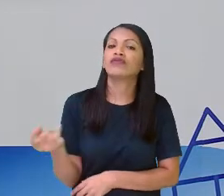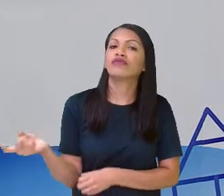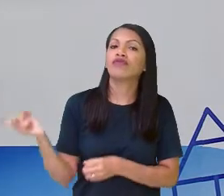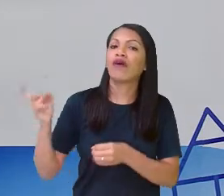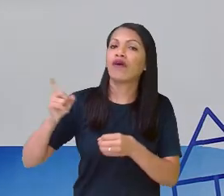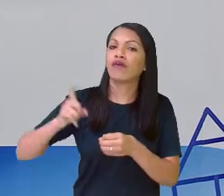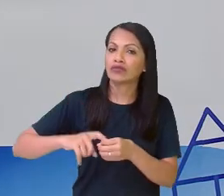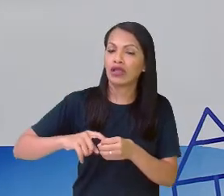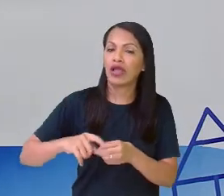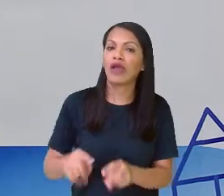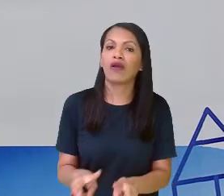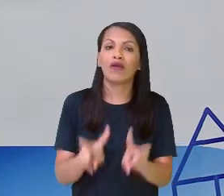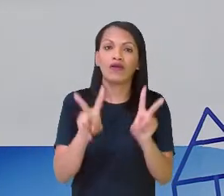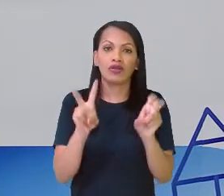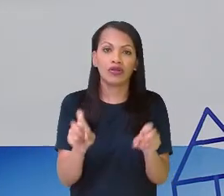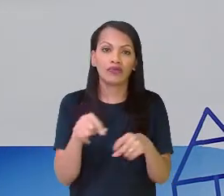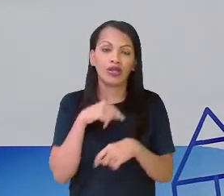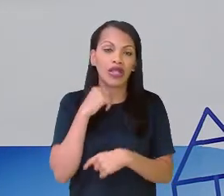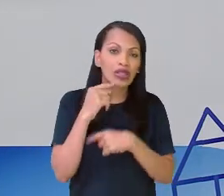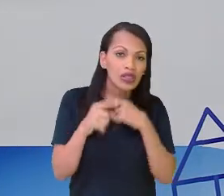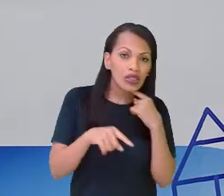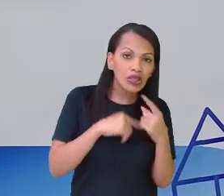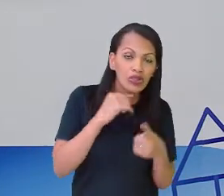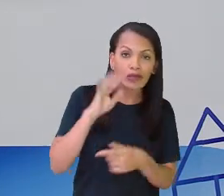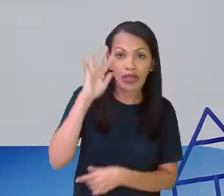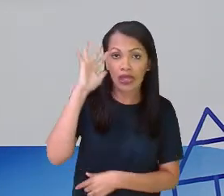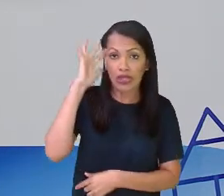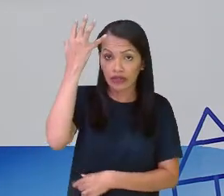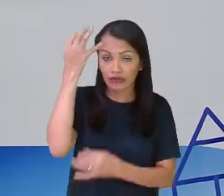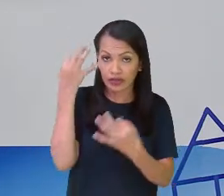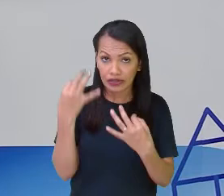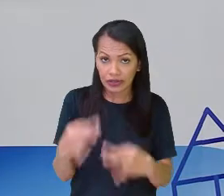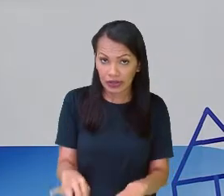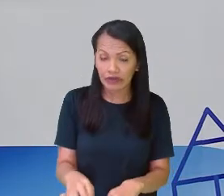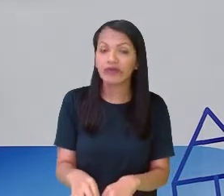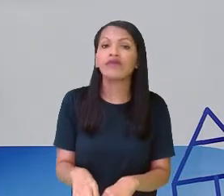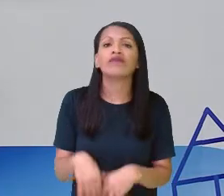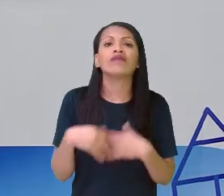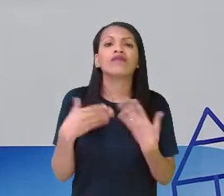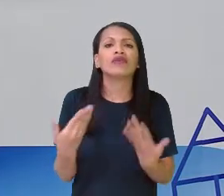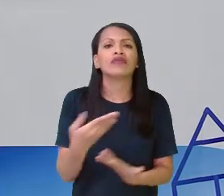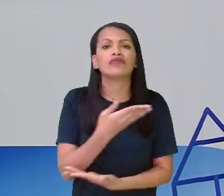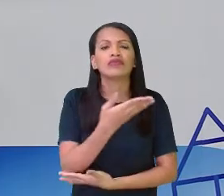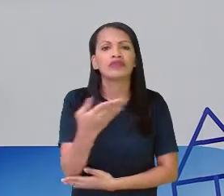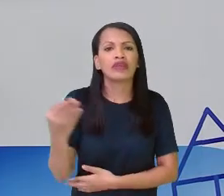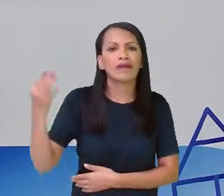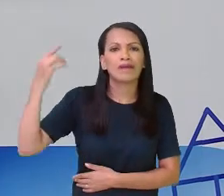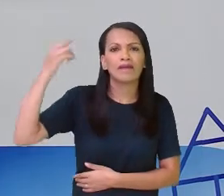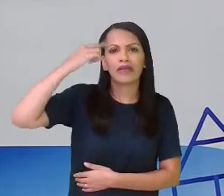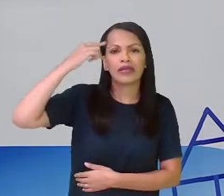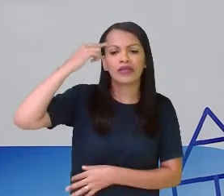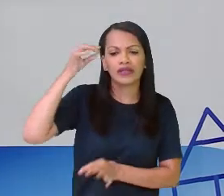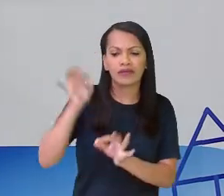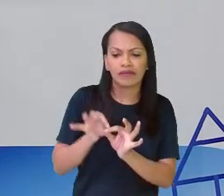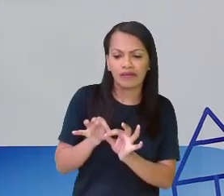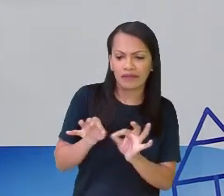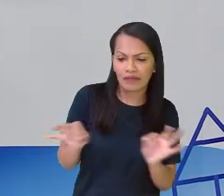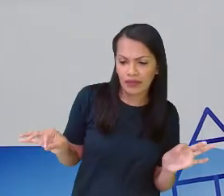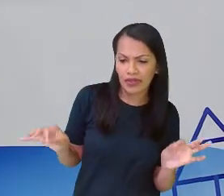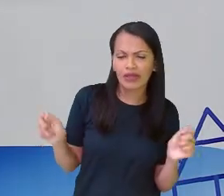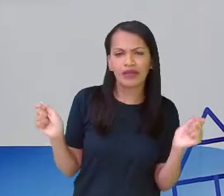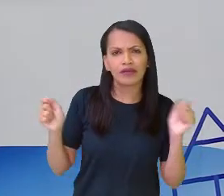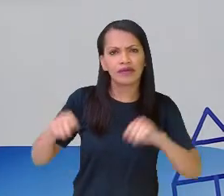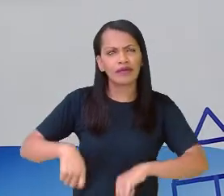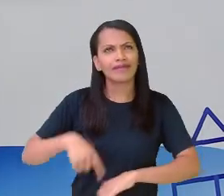ficou com dúvida, resolver ela de uma vez por todas, né? E quando você pensar em medidas de capacidade, você